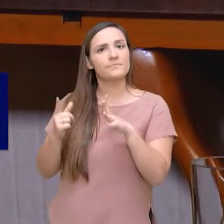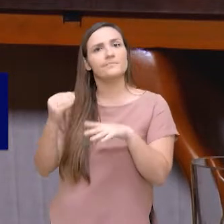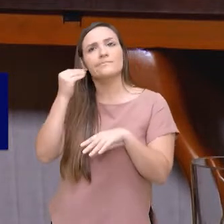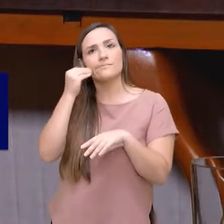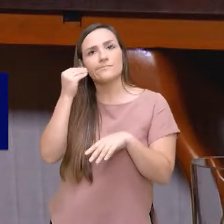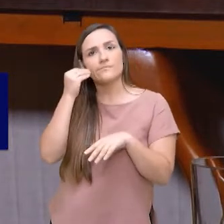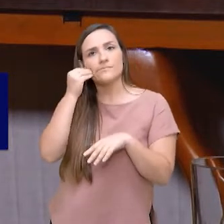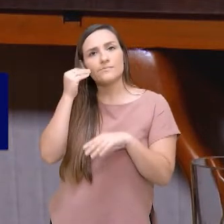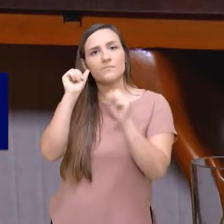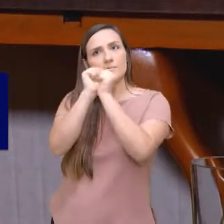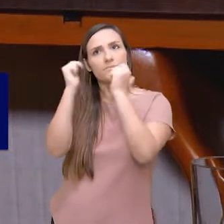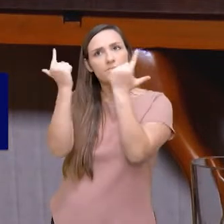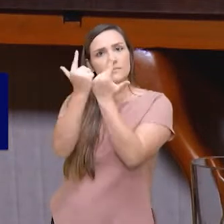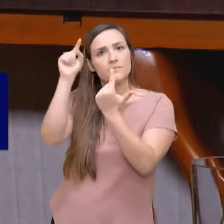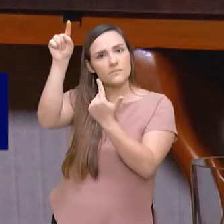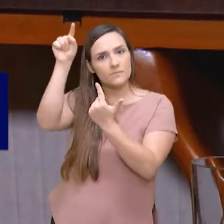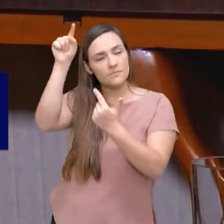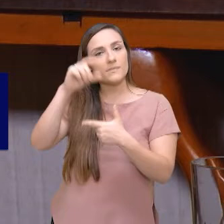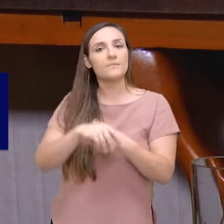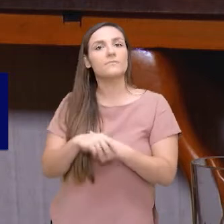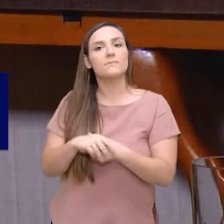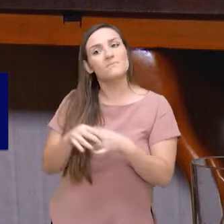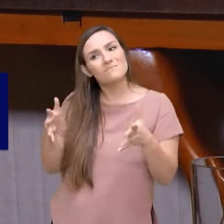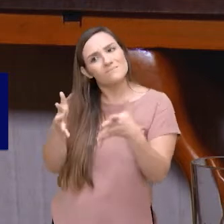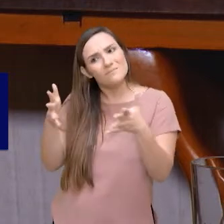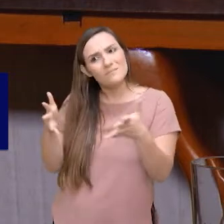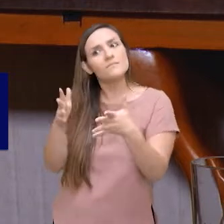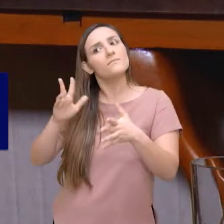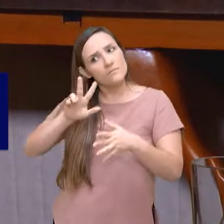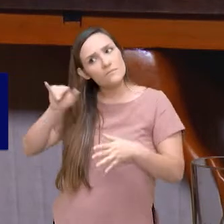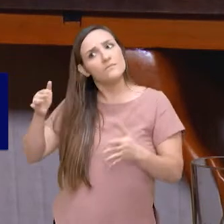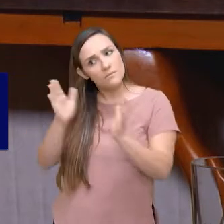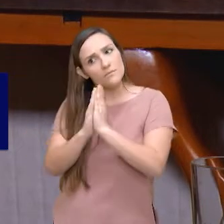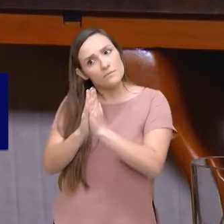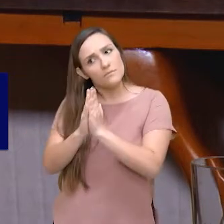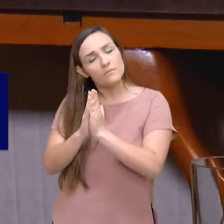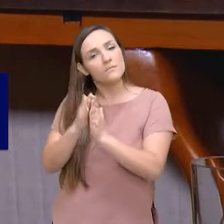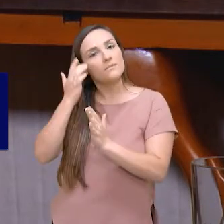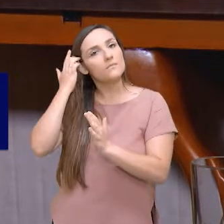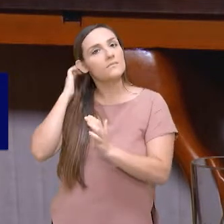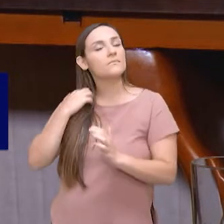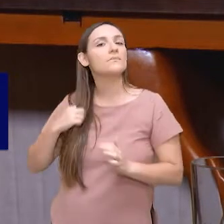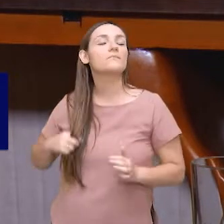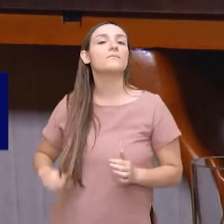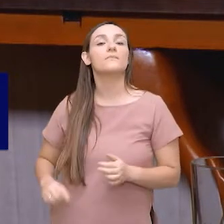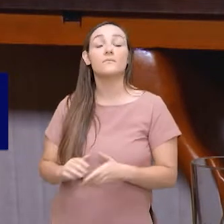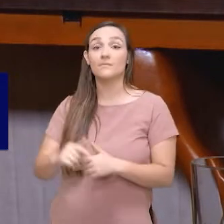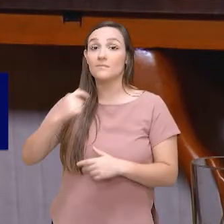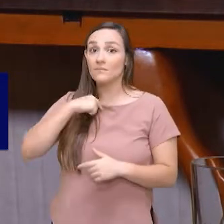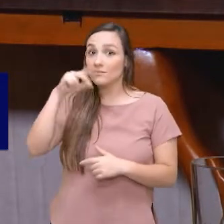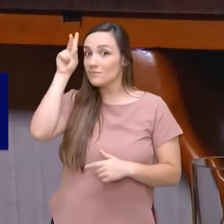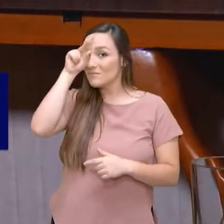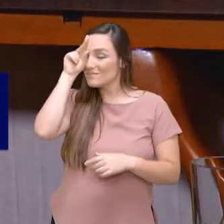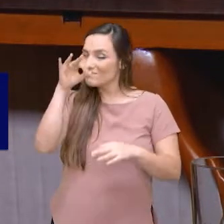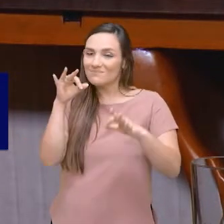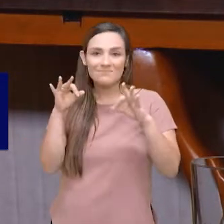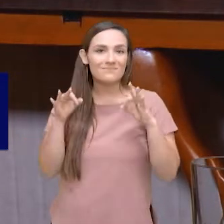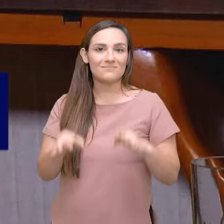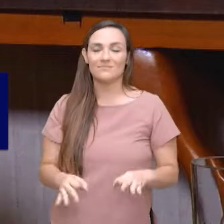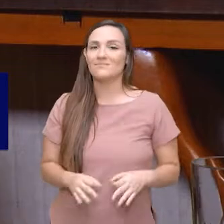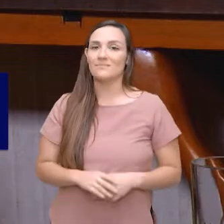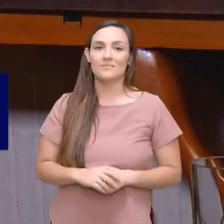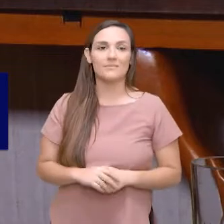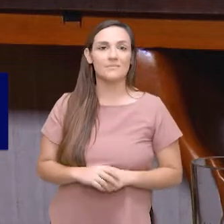procuramos, lá na Assembleia, motivá-lo ainda mais. Entendeu? Me recordo perfeitamente